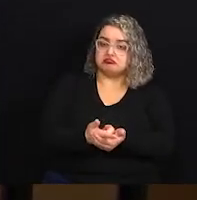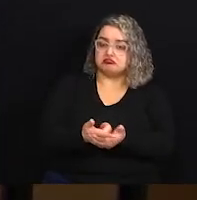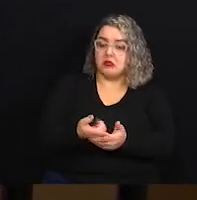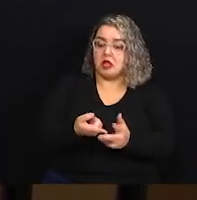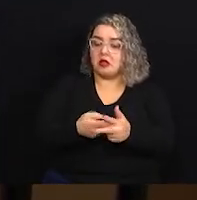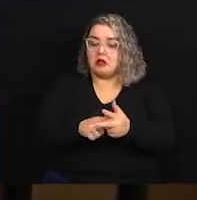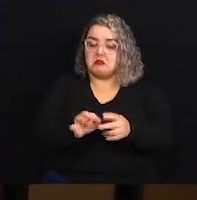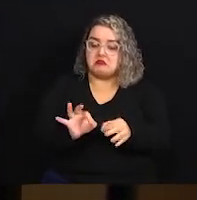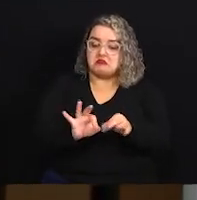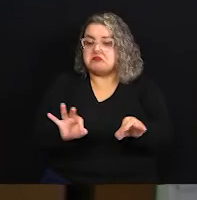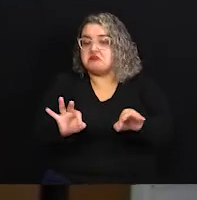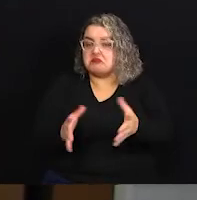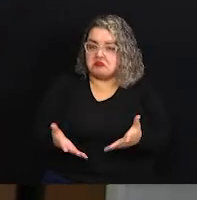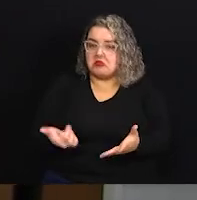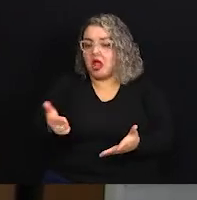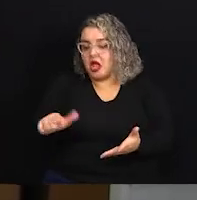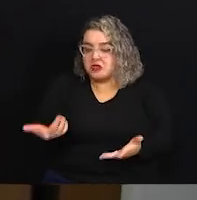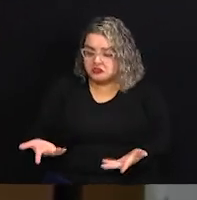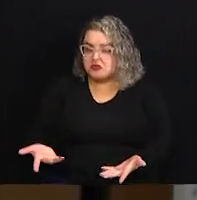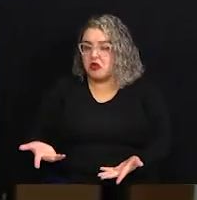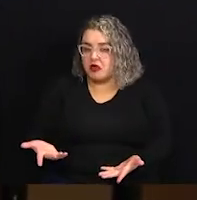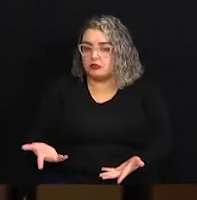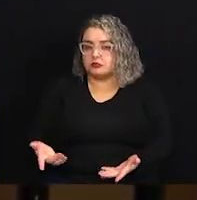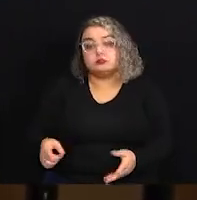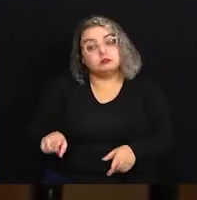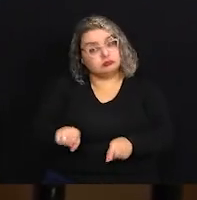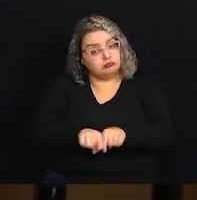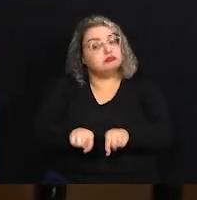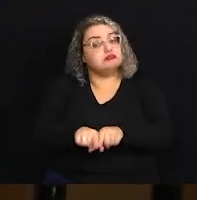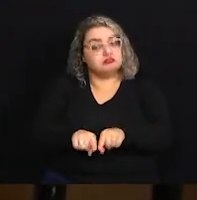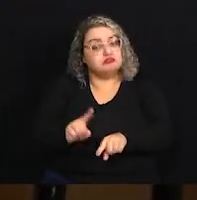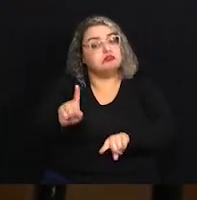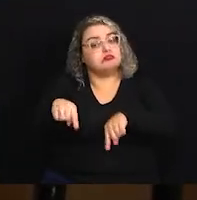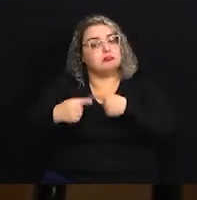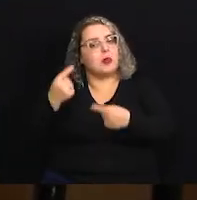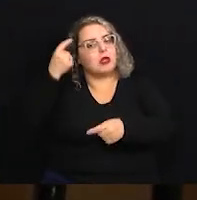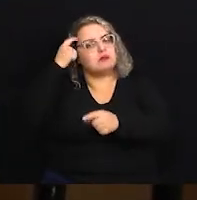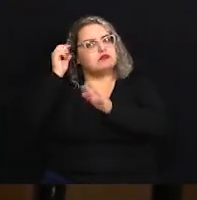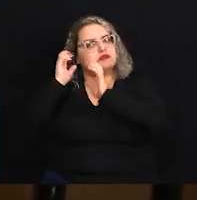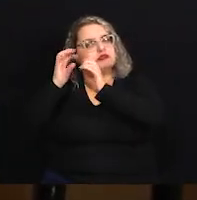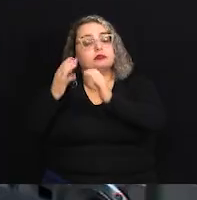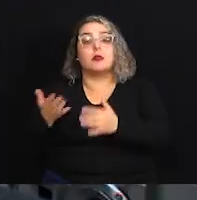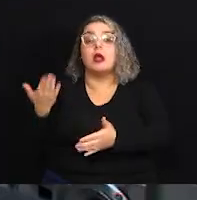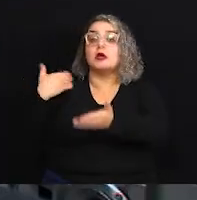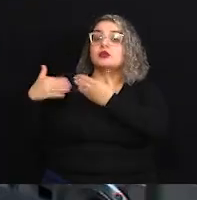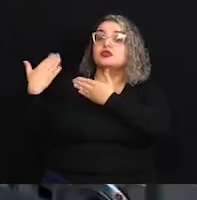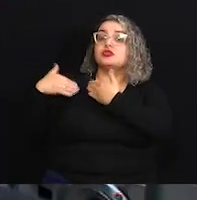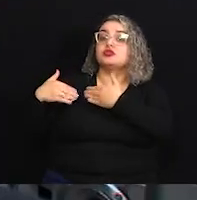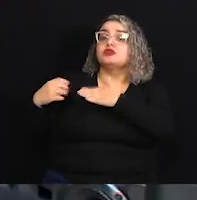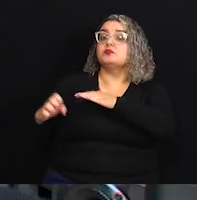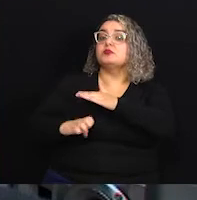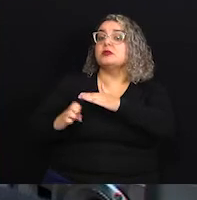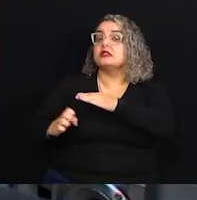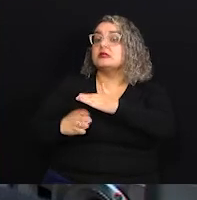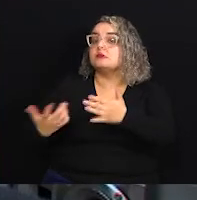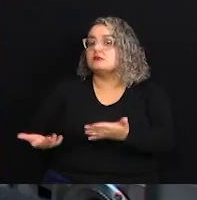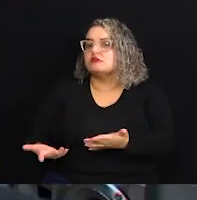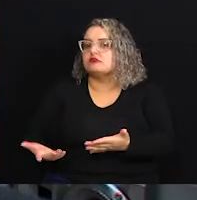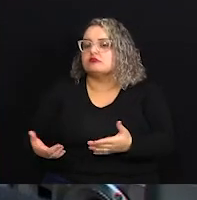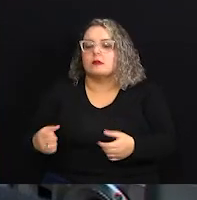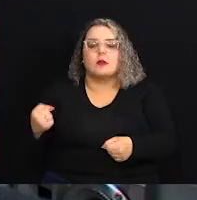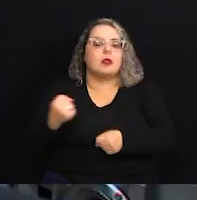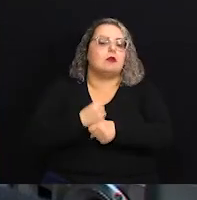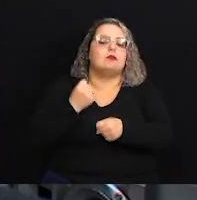recuperar os seus equipamentos elétricos e eletrônicos gera também uma outra reflexão. Antigamente, as empresas,